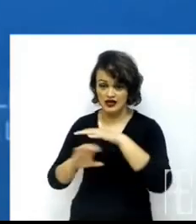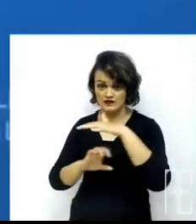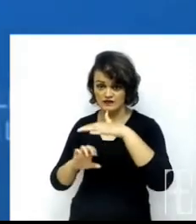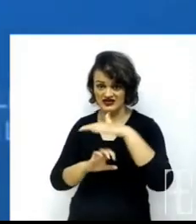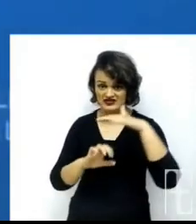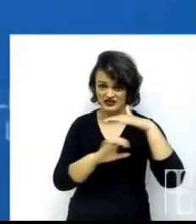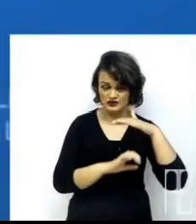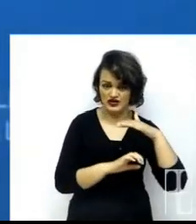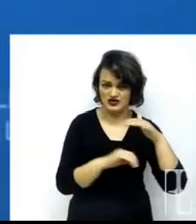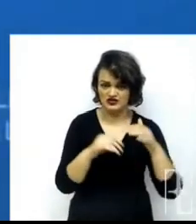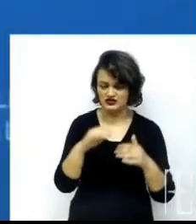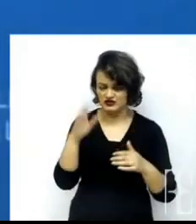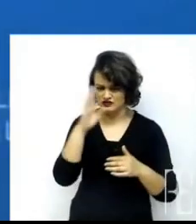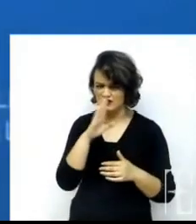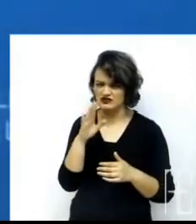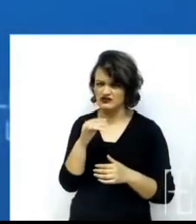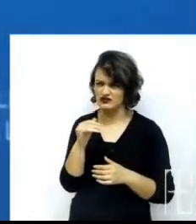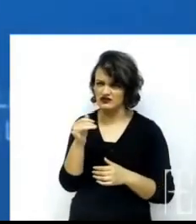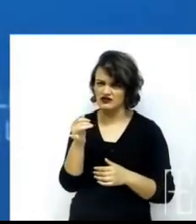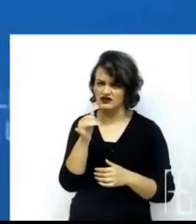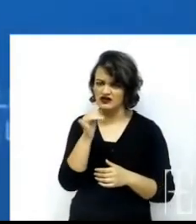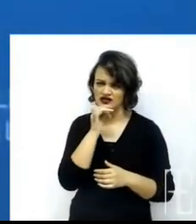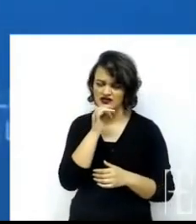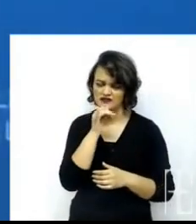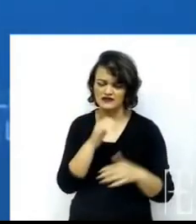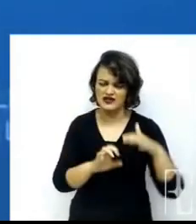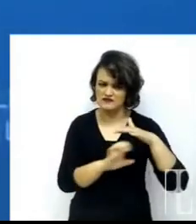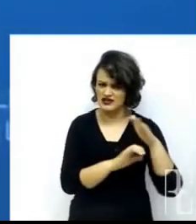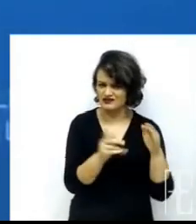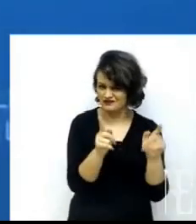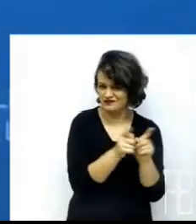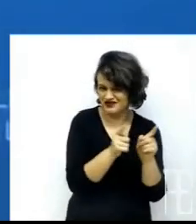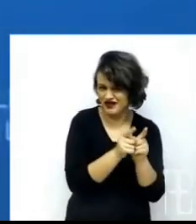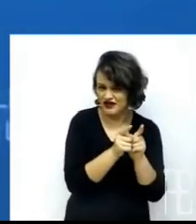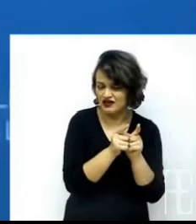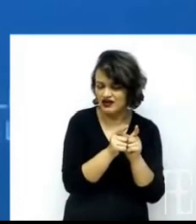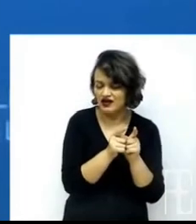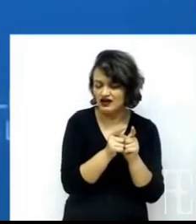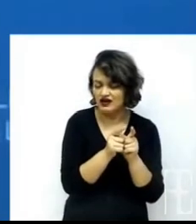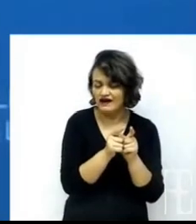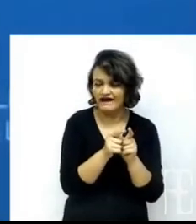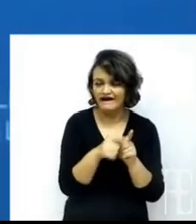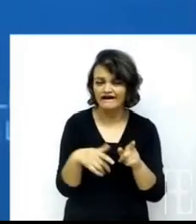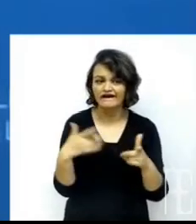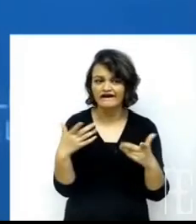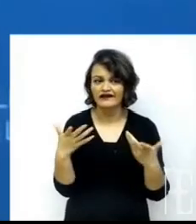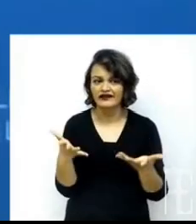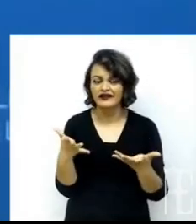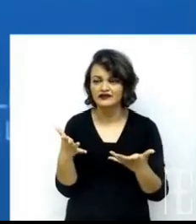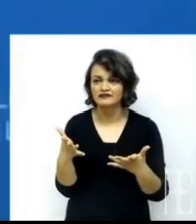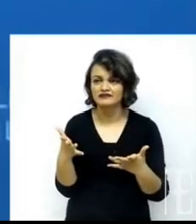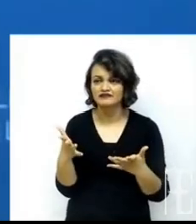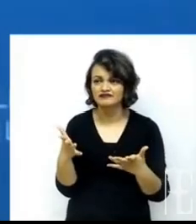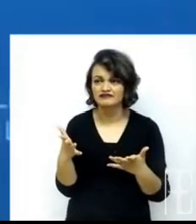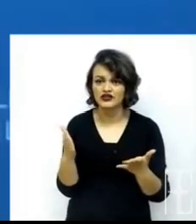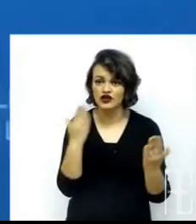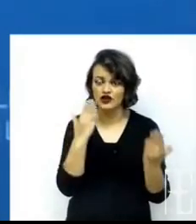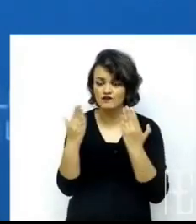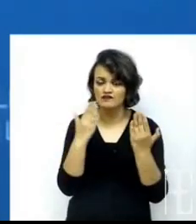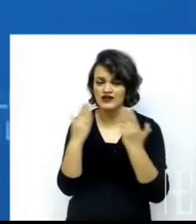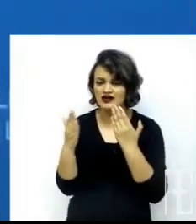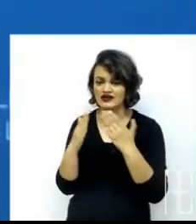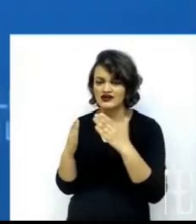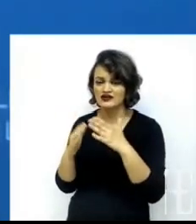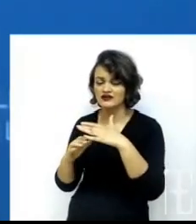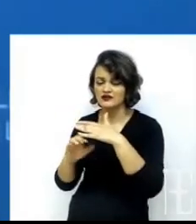brasileiras, especificamente as microempresas, ficam aquém das empresas do país